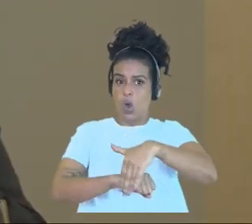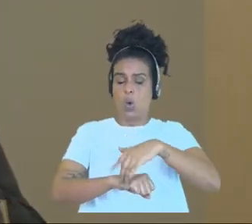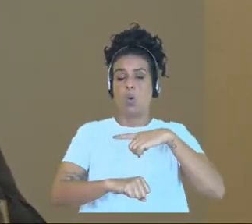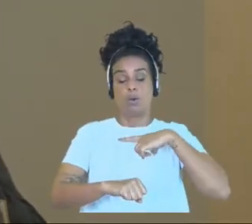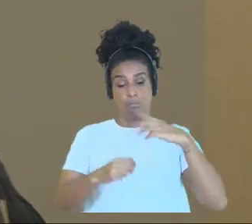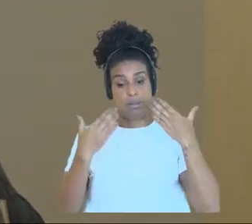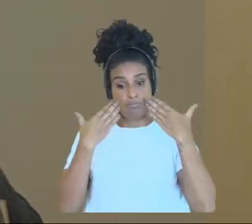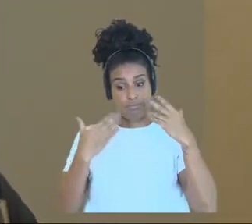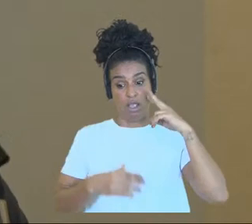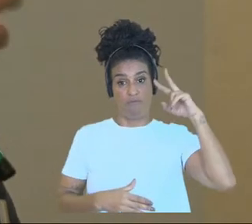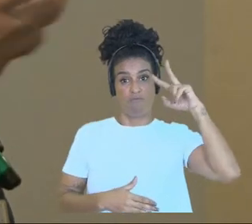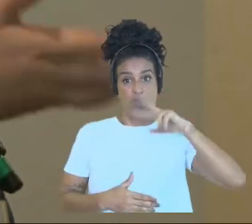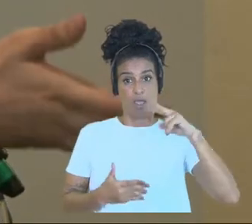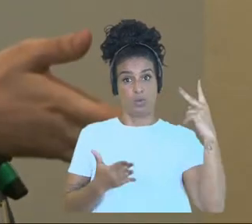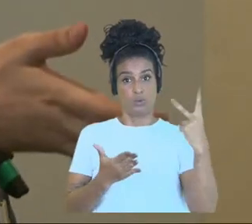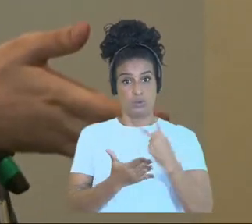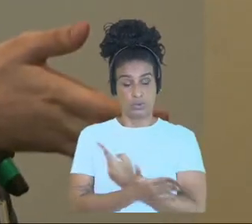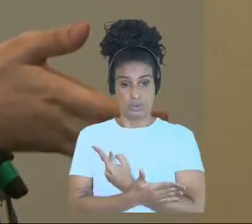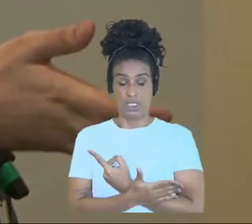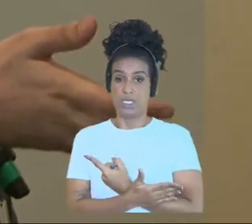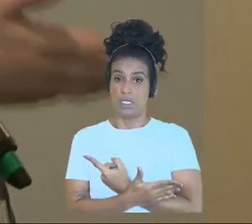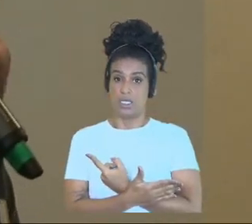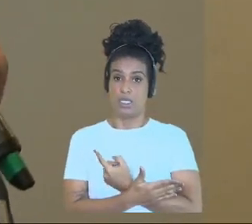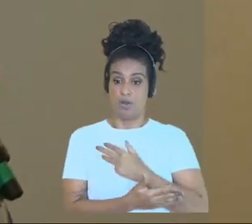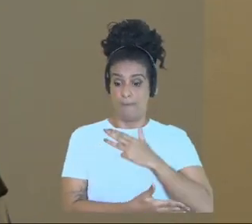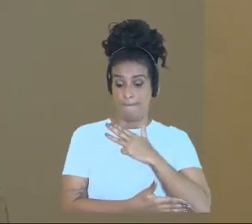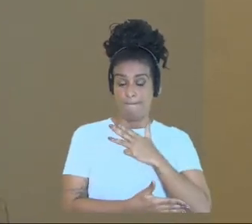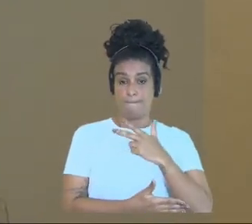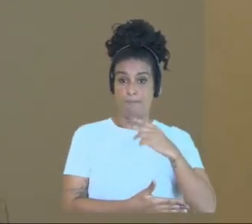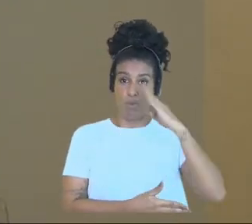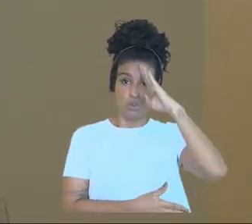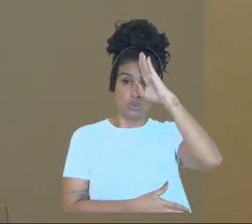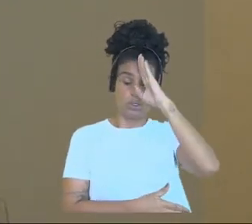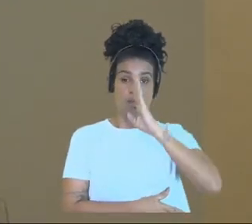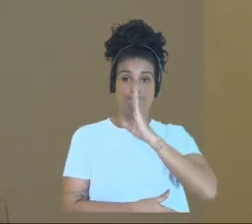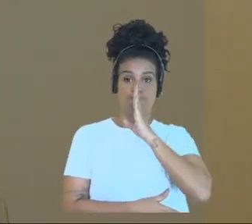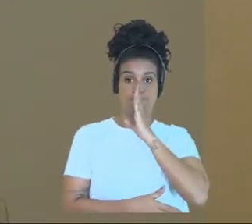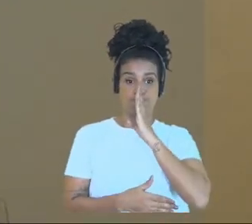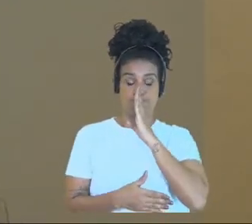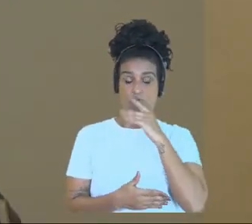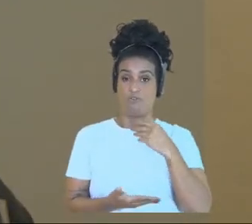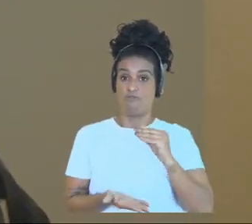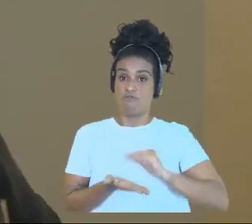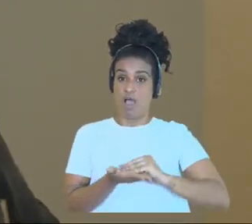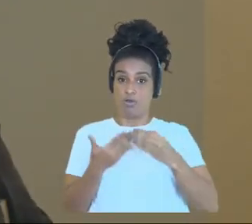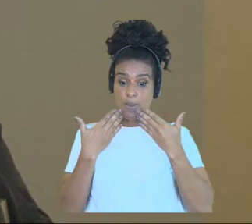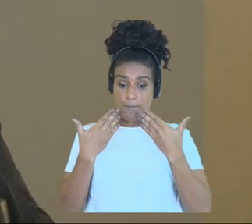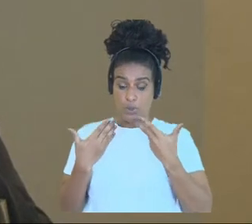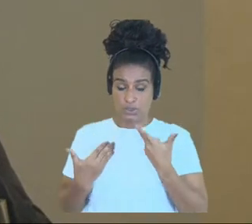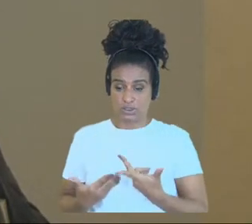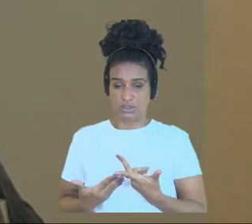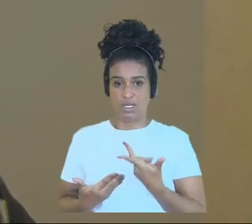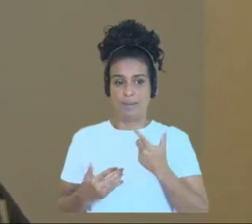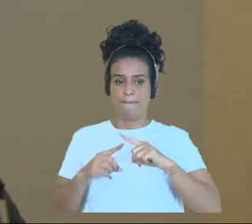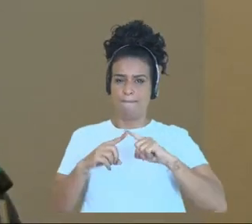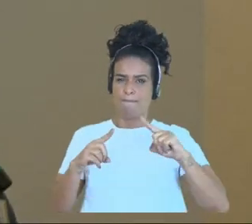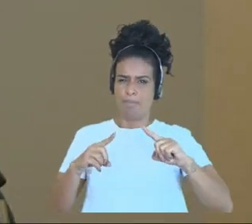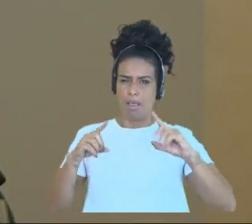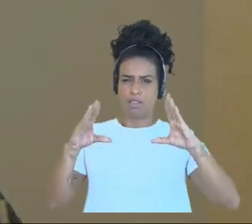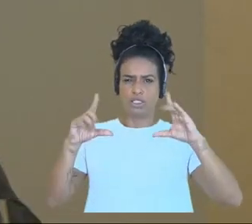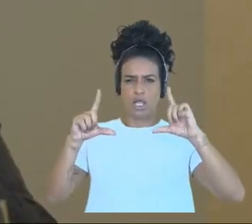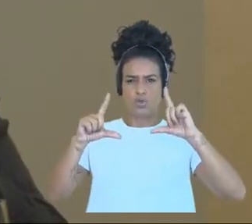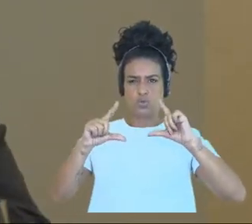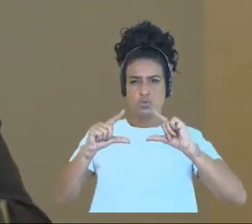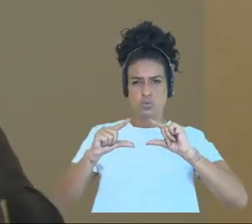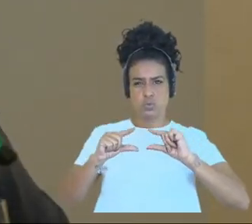aí, insuflado pelo silêncio do próprio presidente, que ainda não se posicionou, mas ele arrefeceu, ou pelo menos a gente